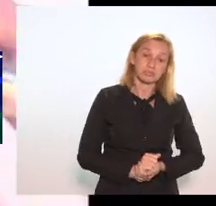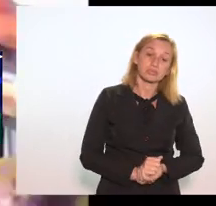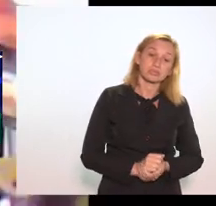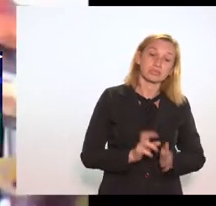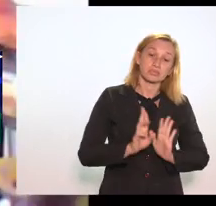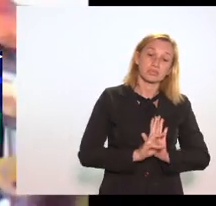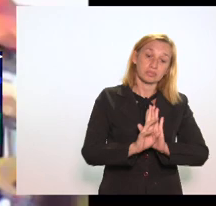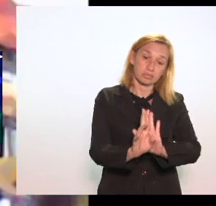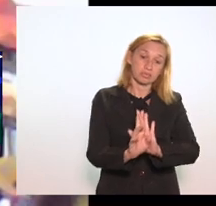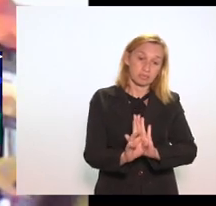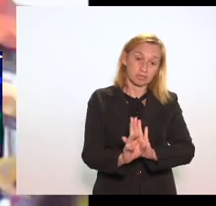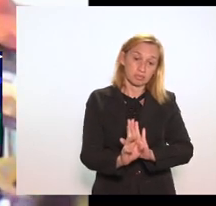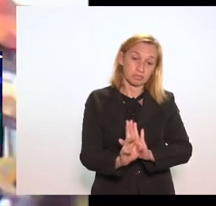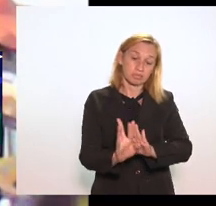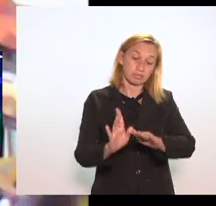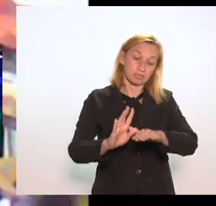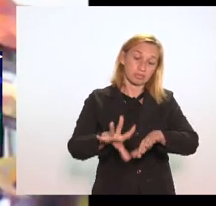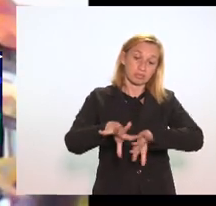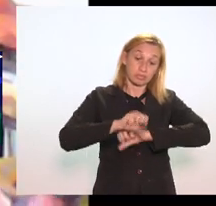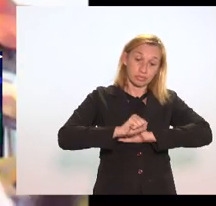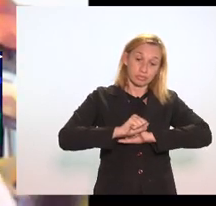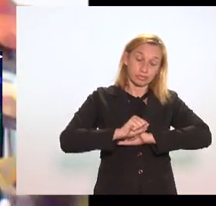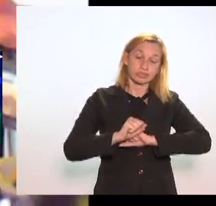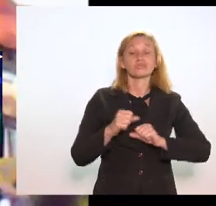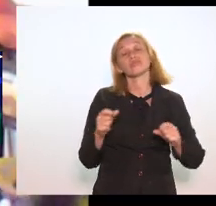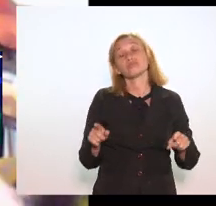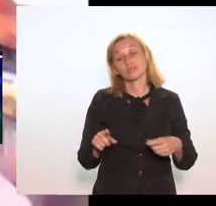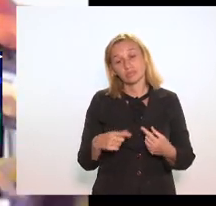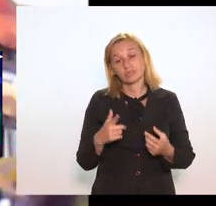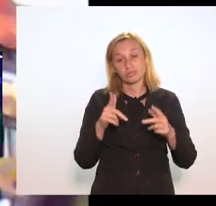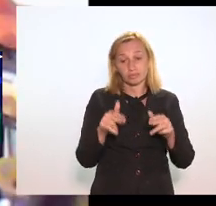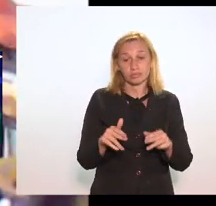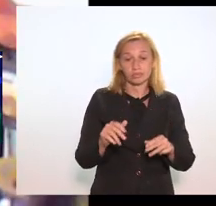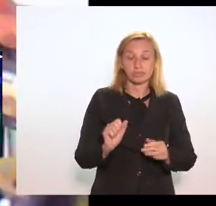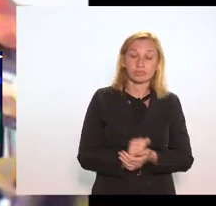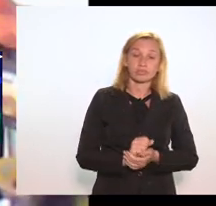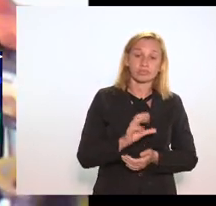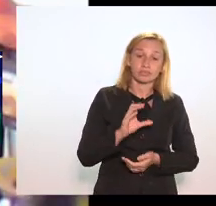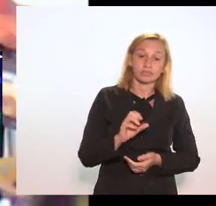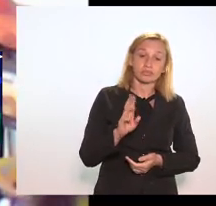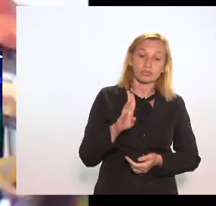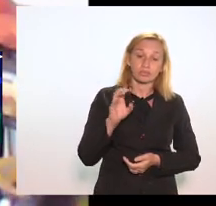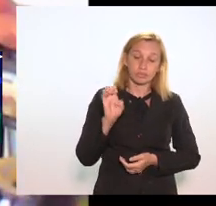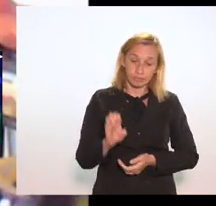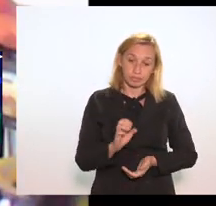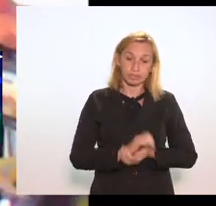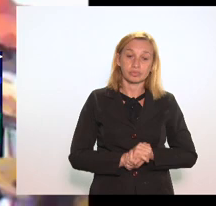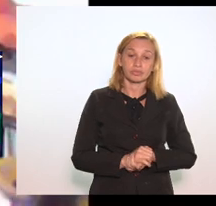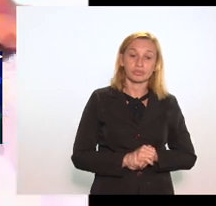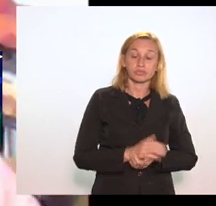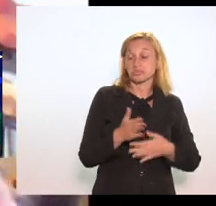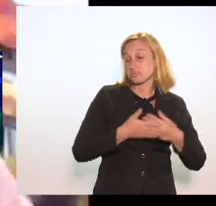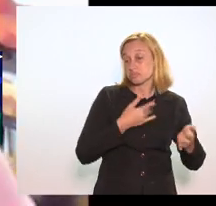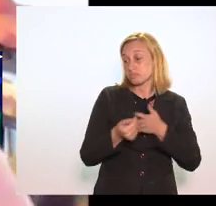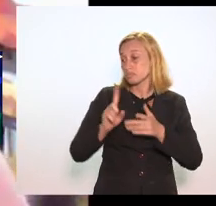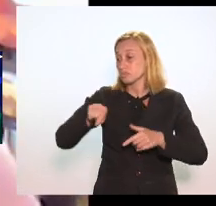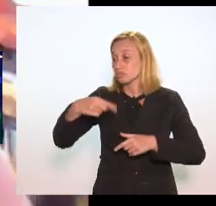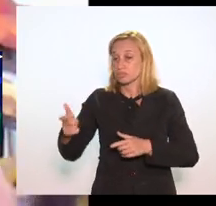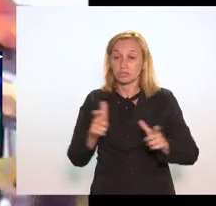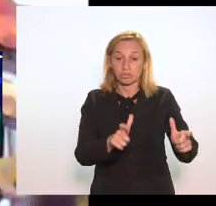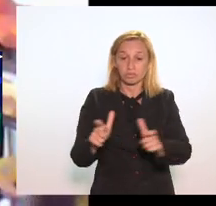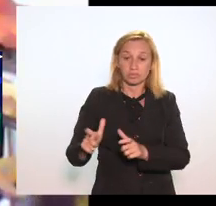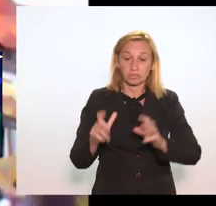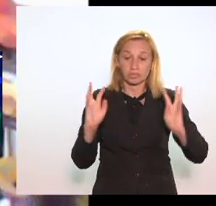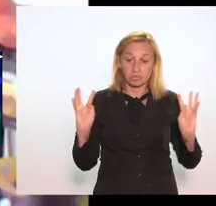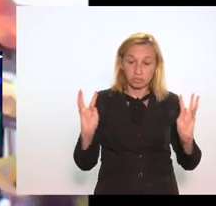de representar focos de infecção assim como os clubes não podem ser frequentados assim como qualquer outro espaço de